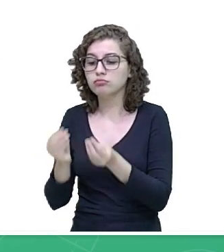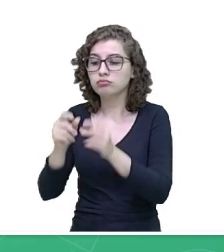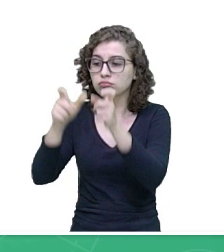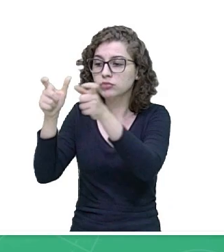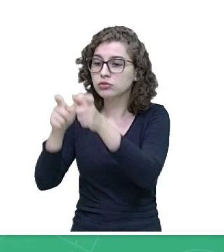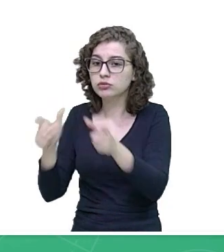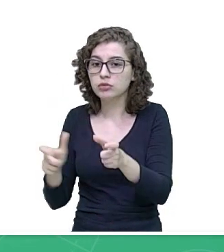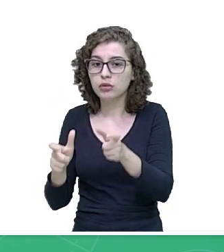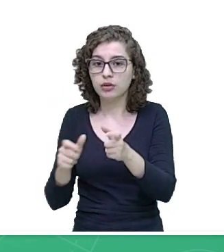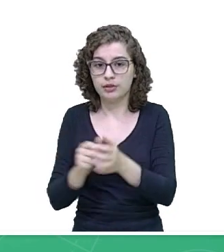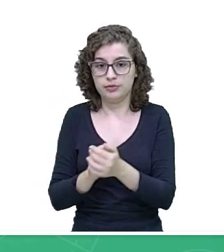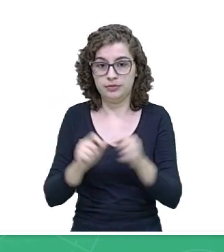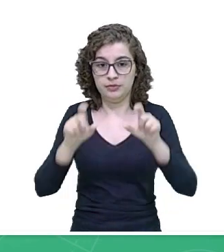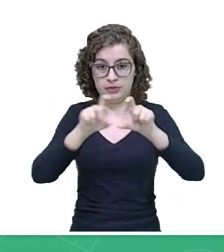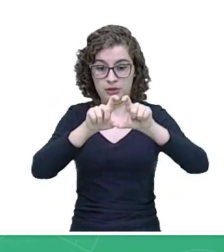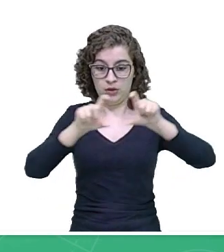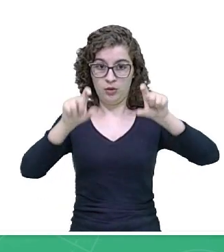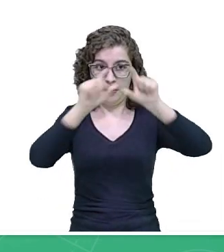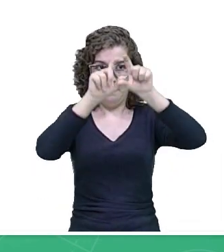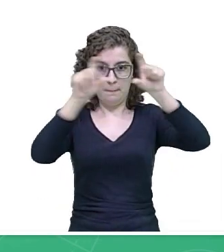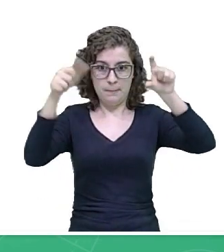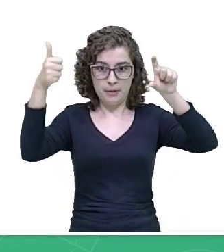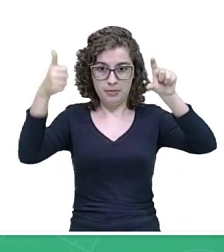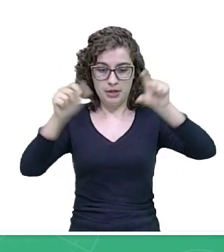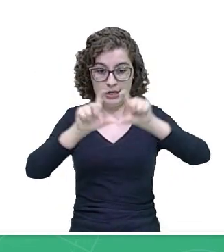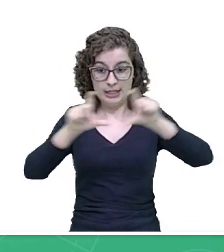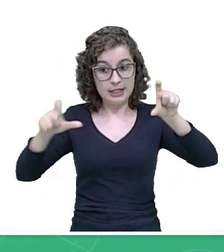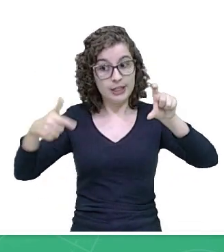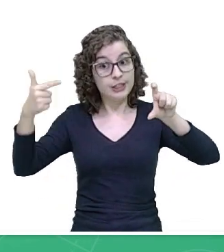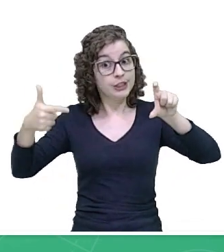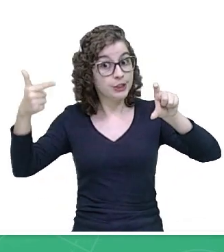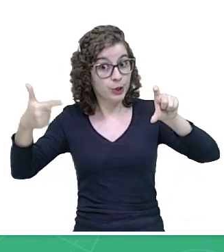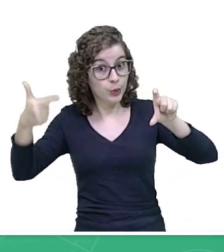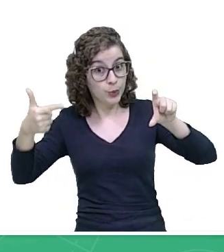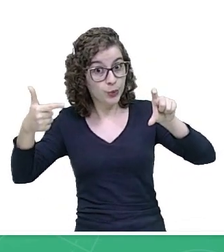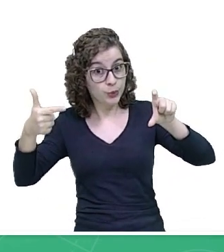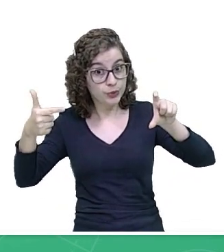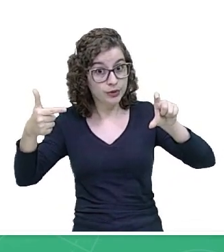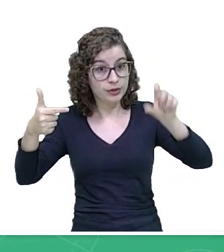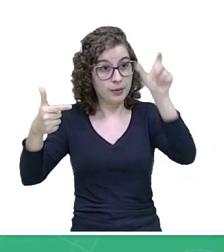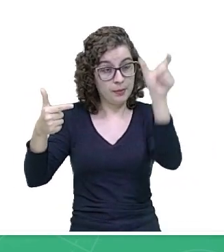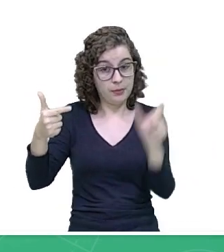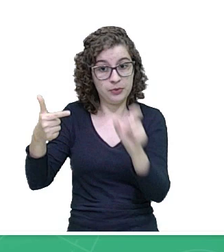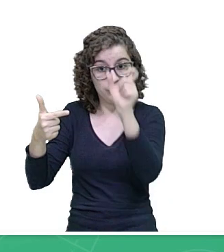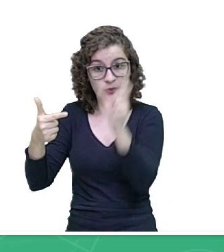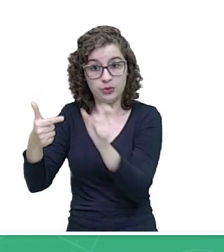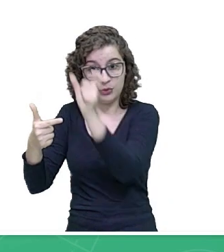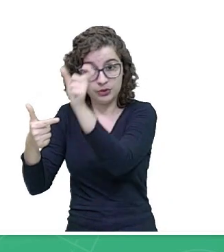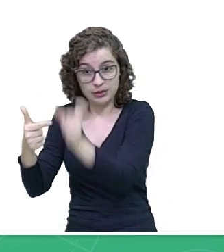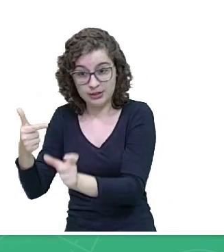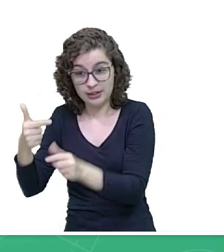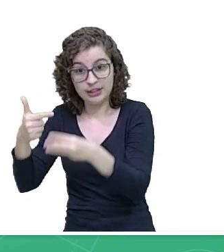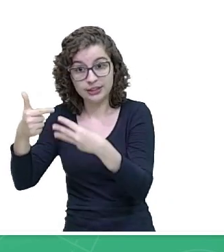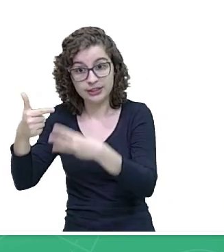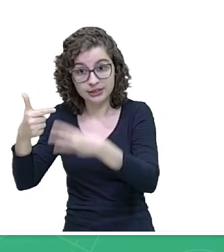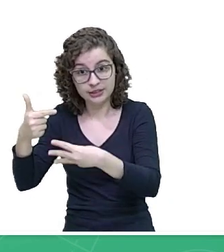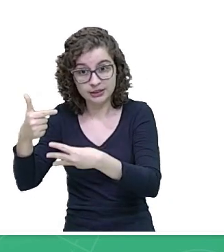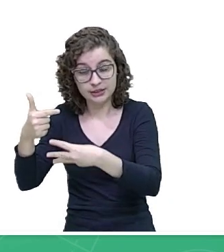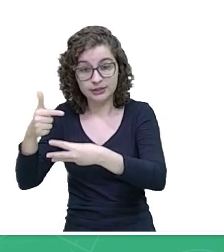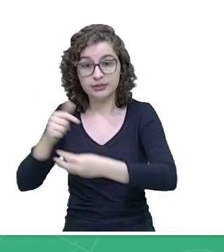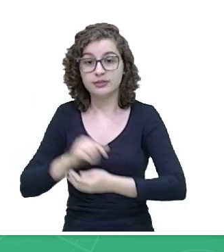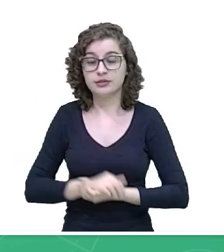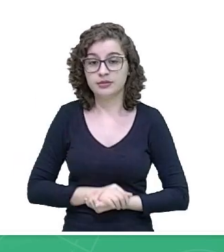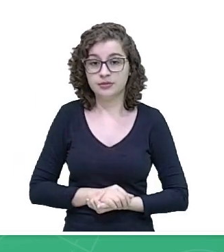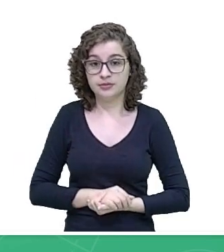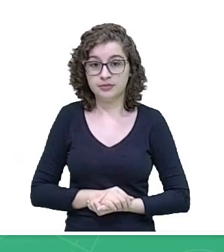na segunda linha, ok? Segunda linha e na terceira coluna. Então, esse elemento